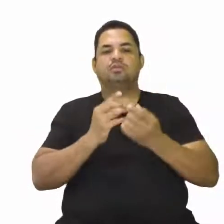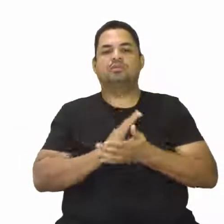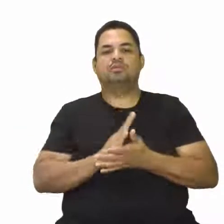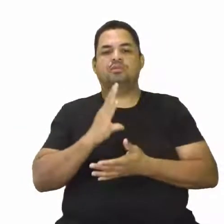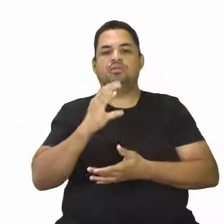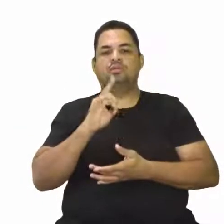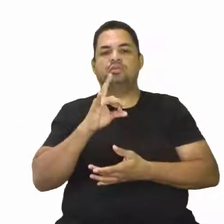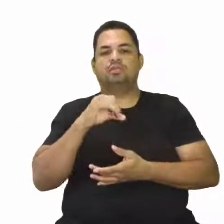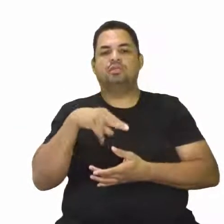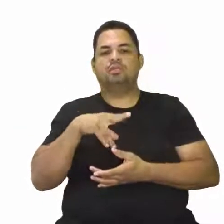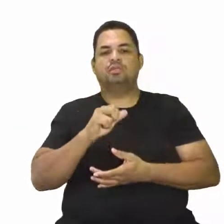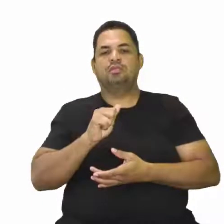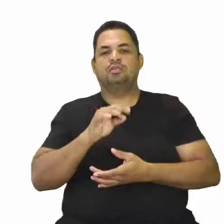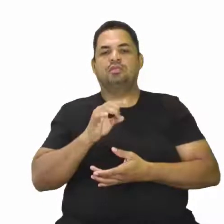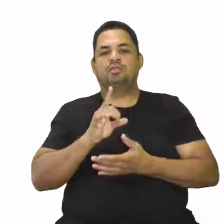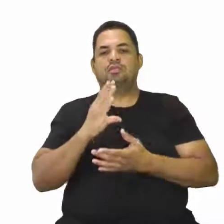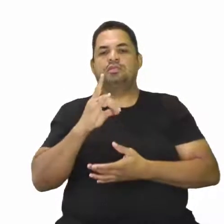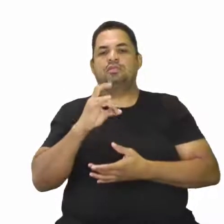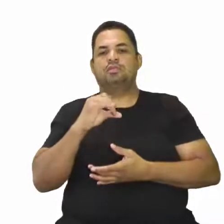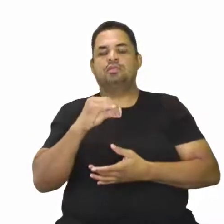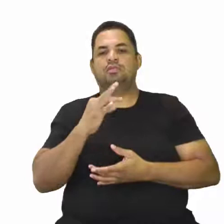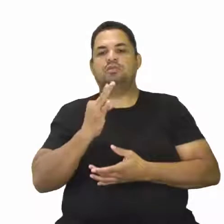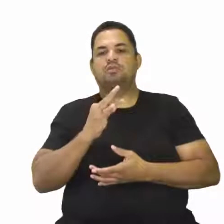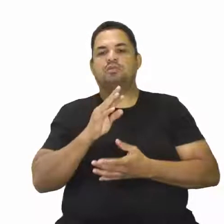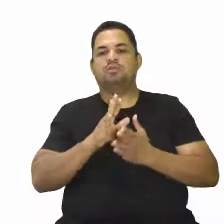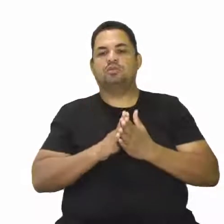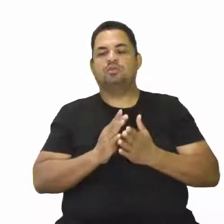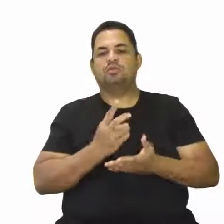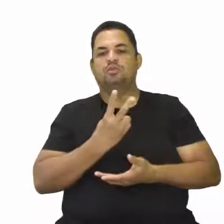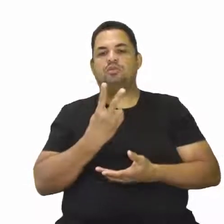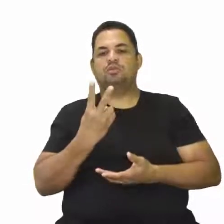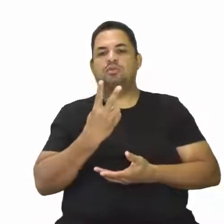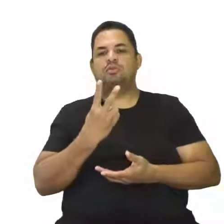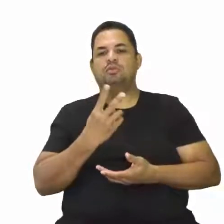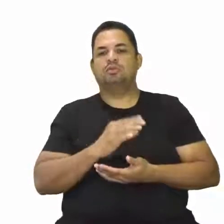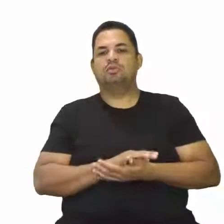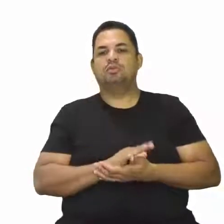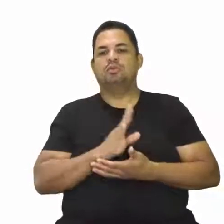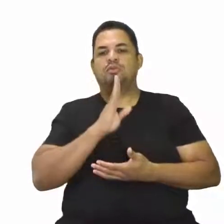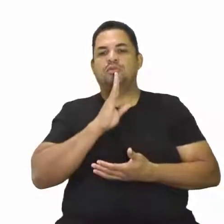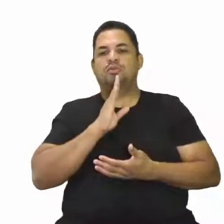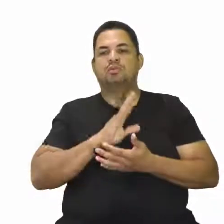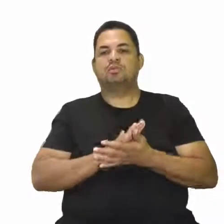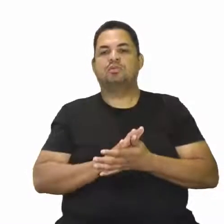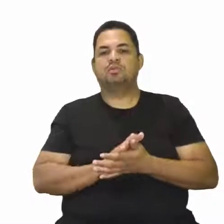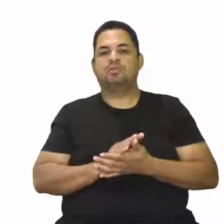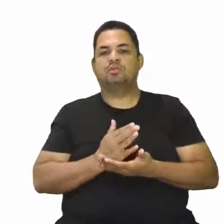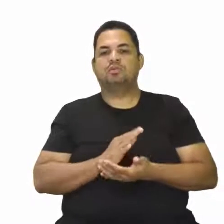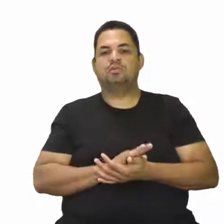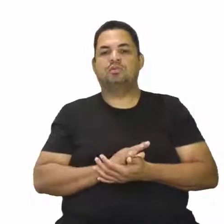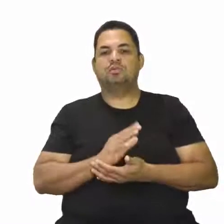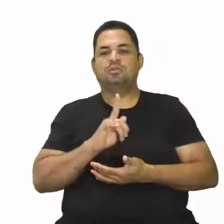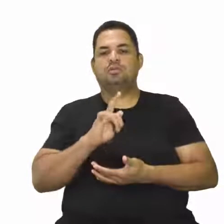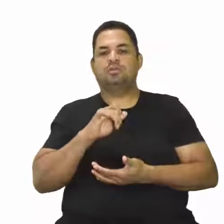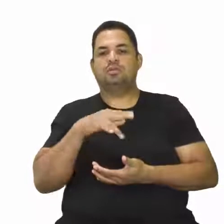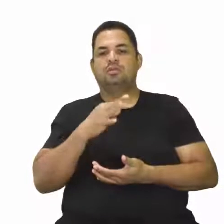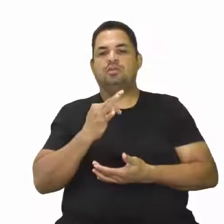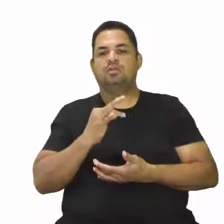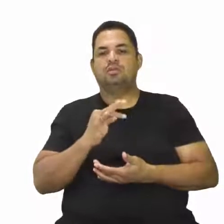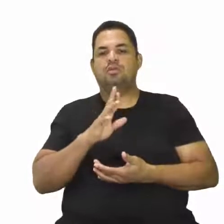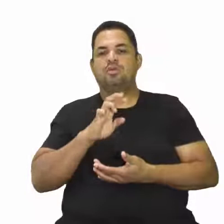o Costanera Center Torre 2, conhecido pelos chilenos como Gran